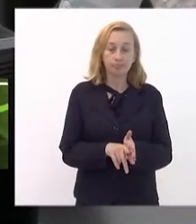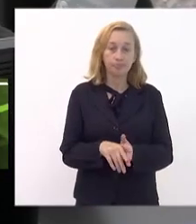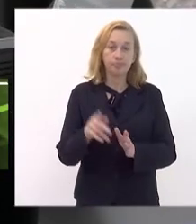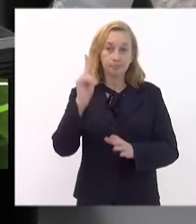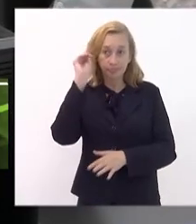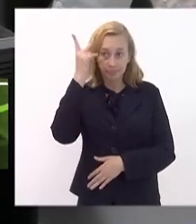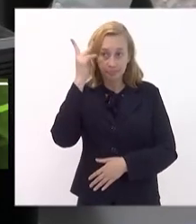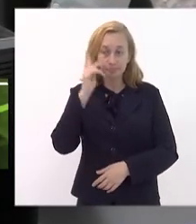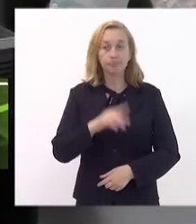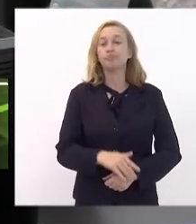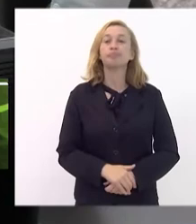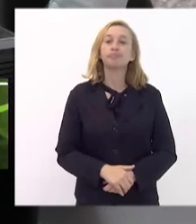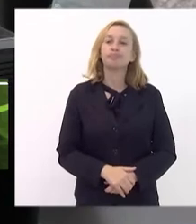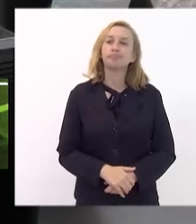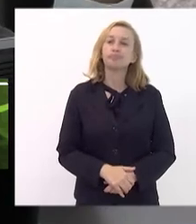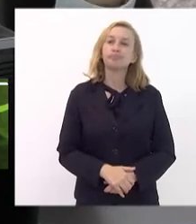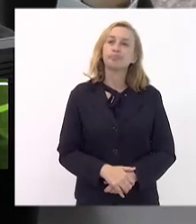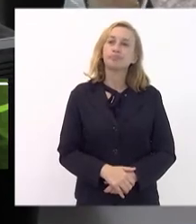história.